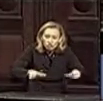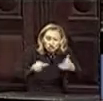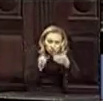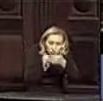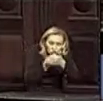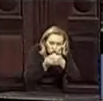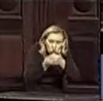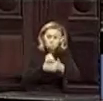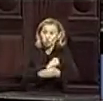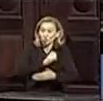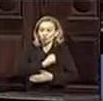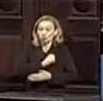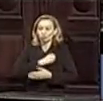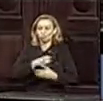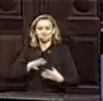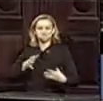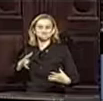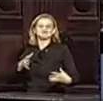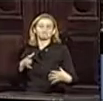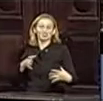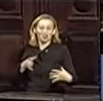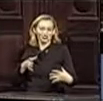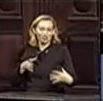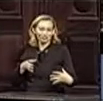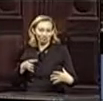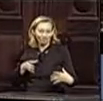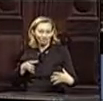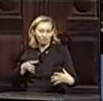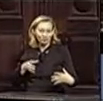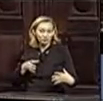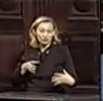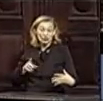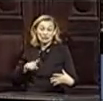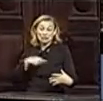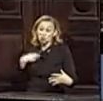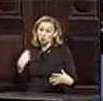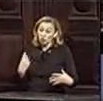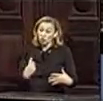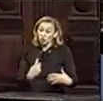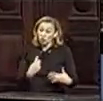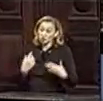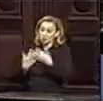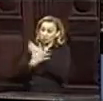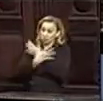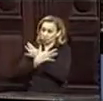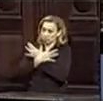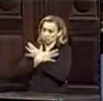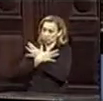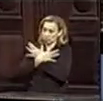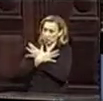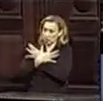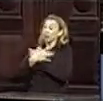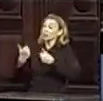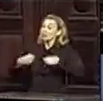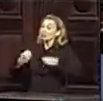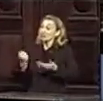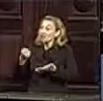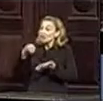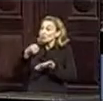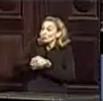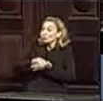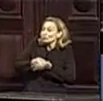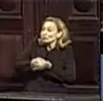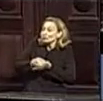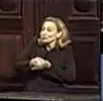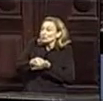é muito grande. Então a nossa força aérea deveria estar cuidando do nosso espaço